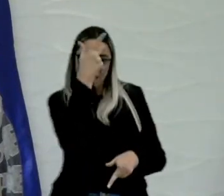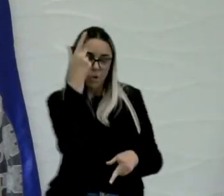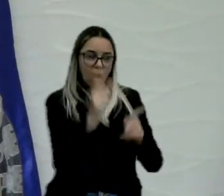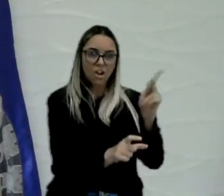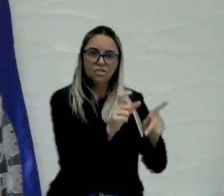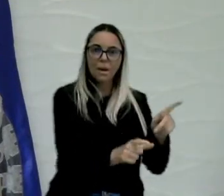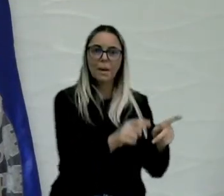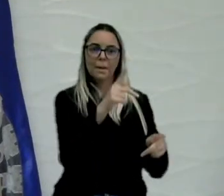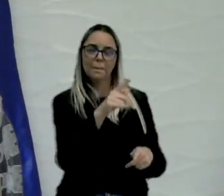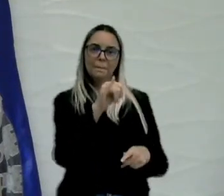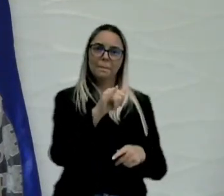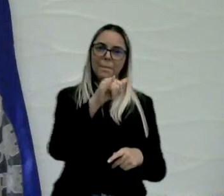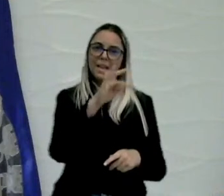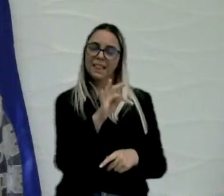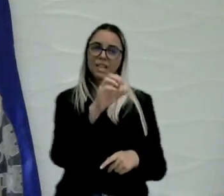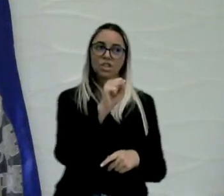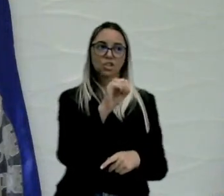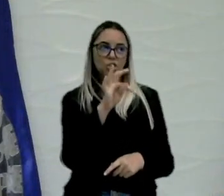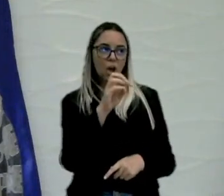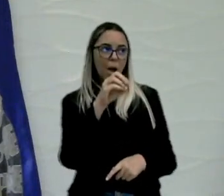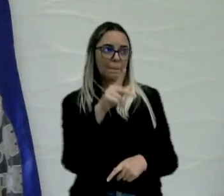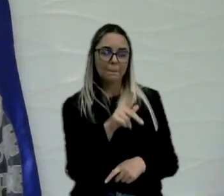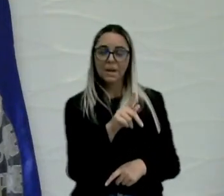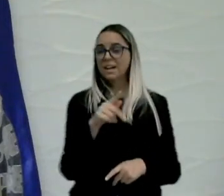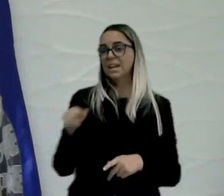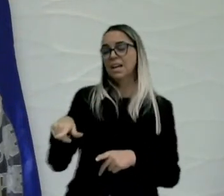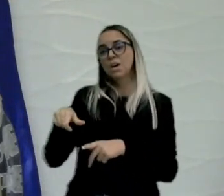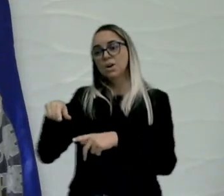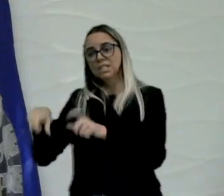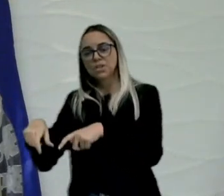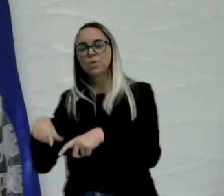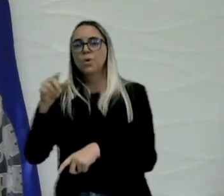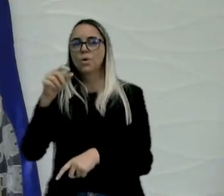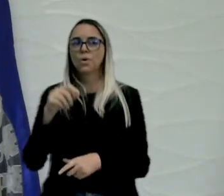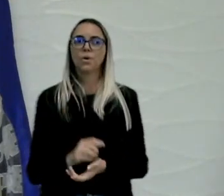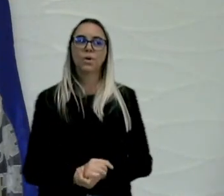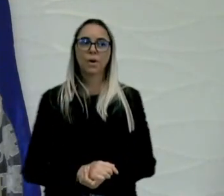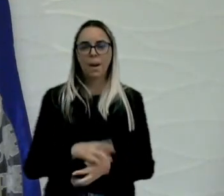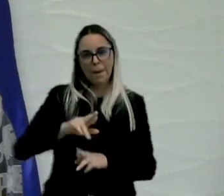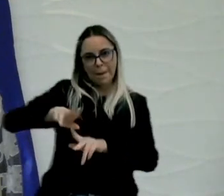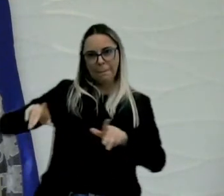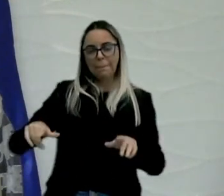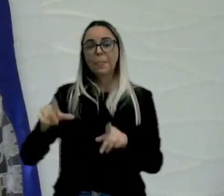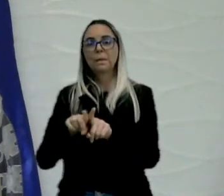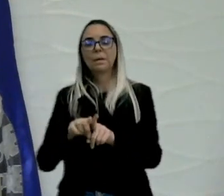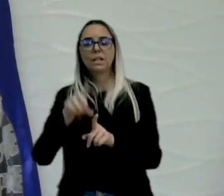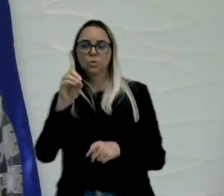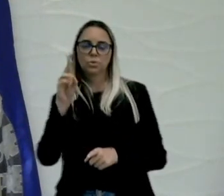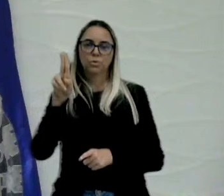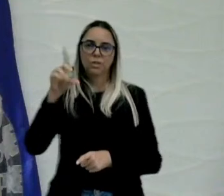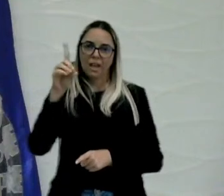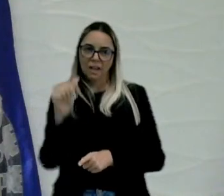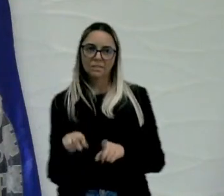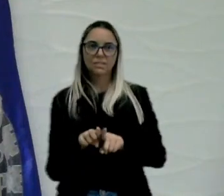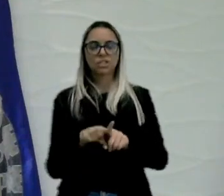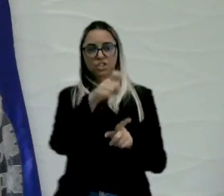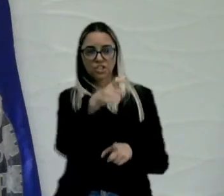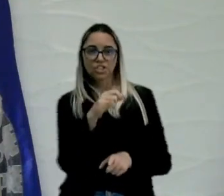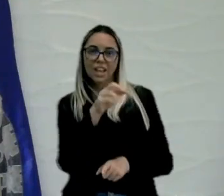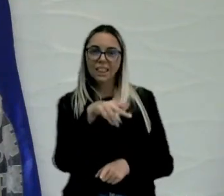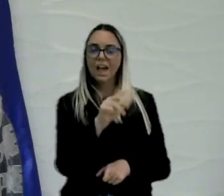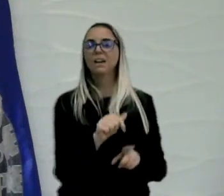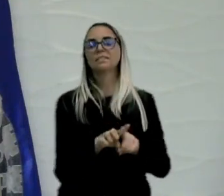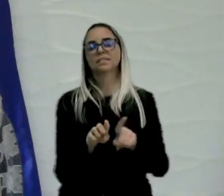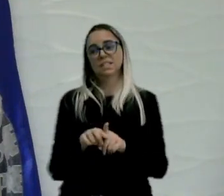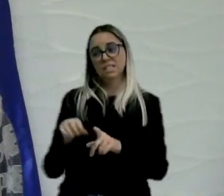unaa dos Cordeiros meu amigo Jorge e a todos que nos escuta toda quarta-feira a eletria a China barbeiro pessoal lá do sítio